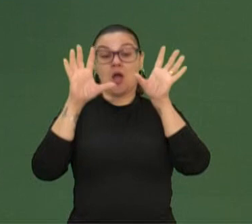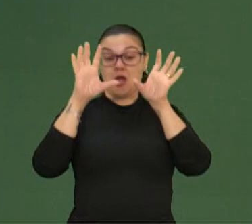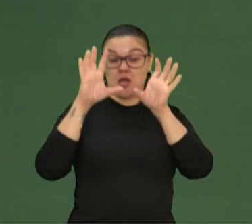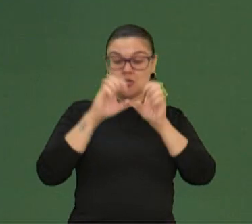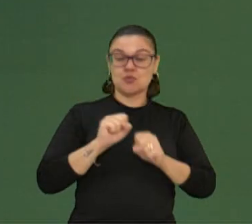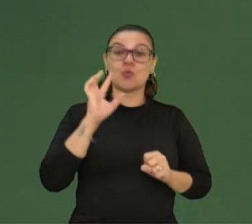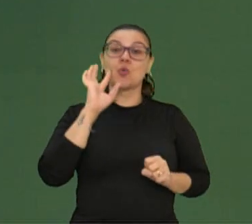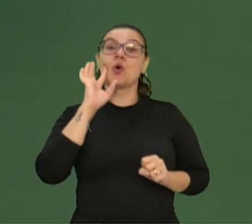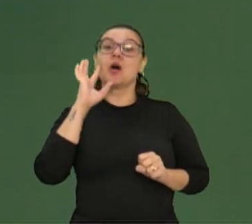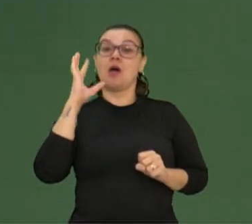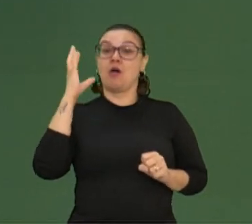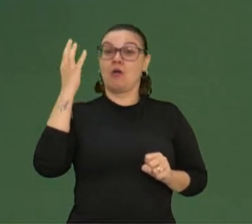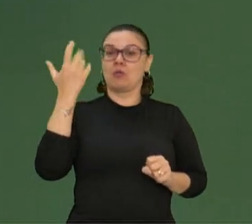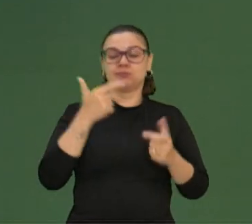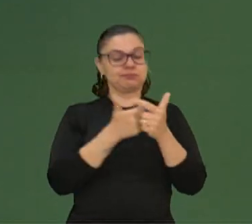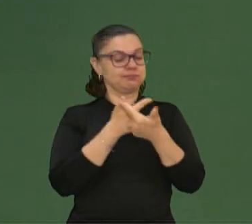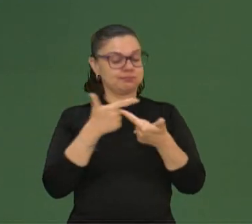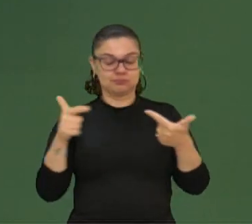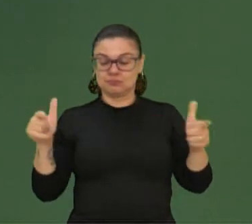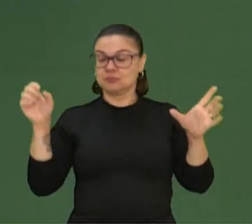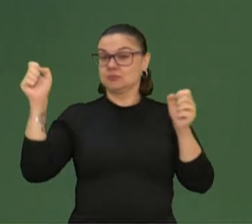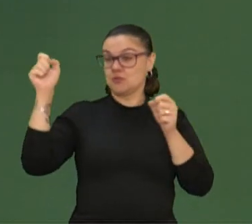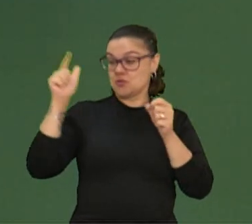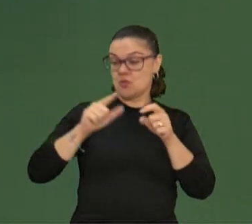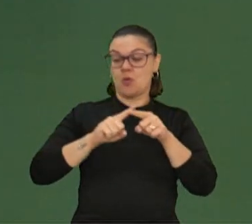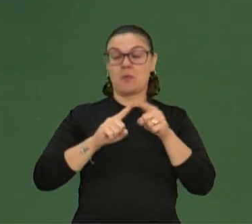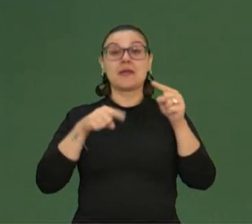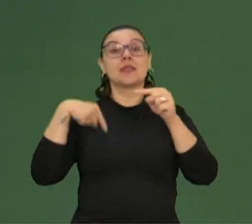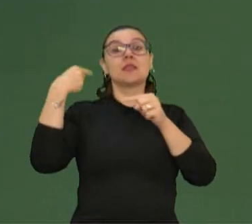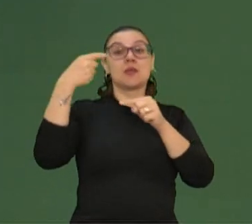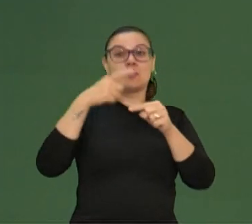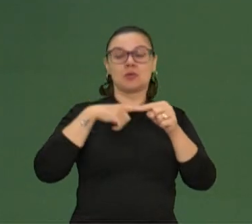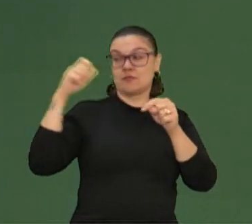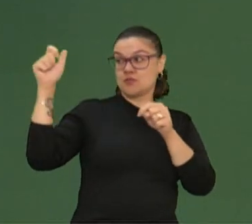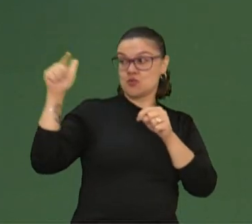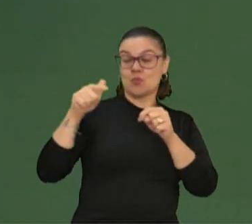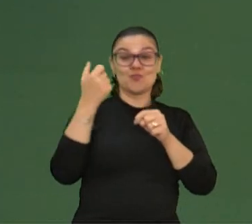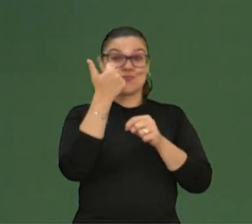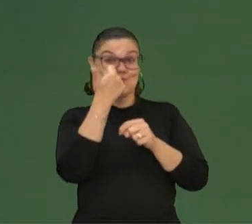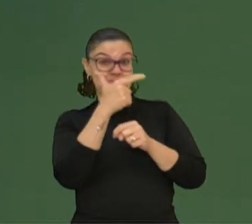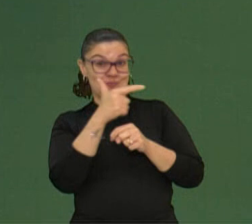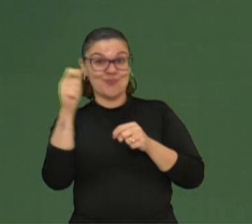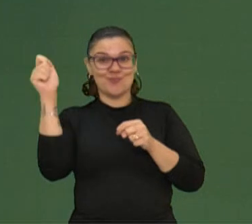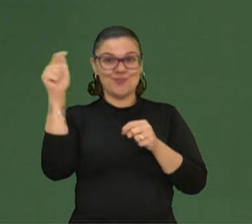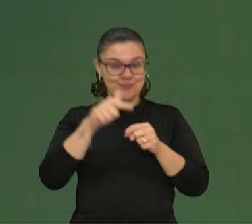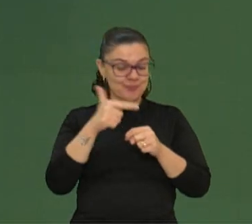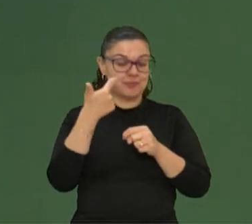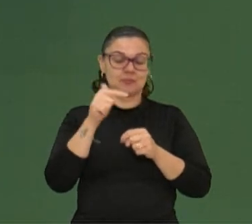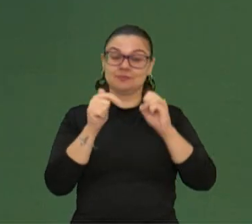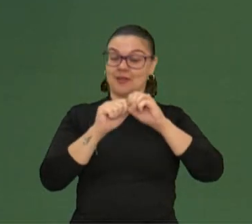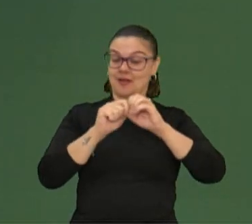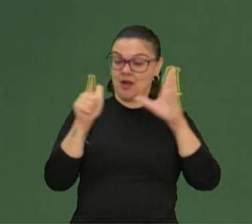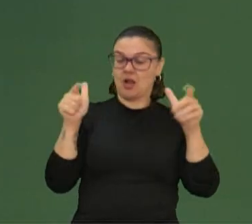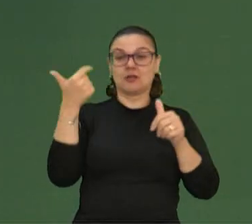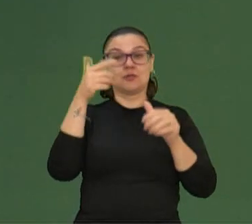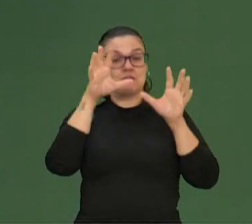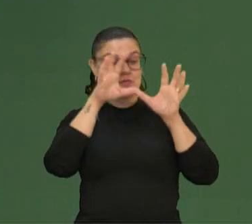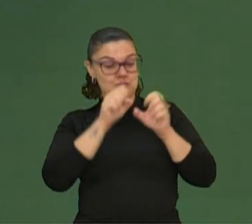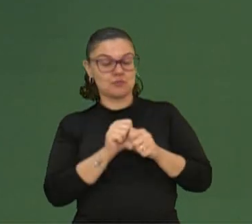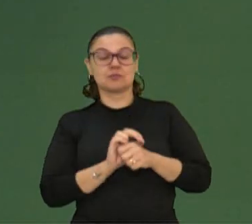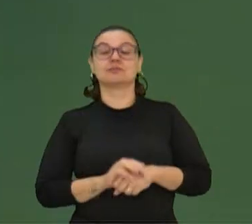mas só depois que teve luz. Então, se não tiver luz em momento algum, não tem nem a clara, portanto, não haverá